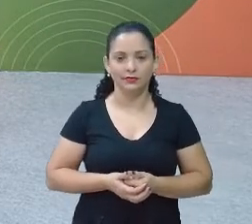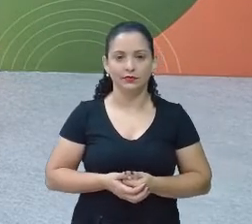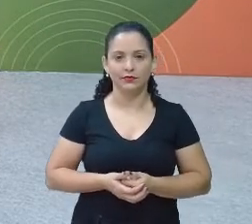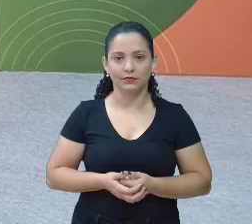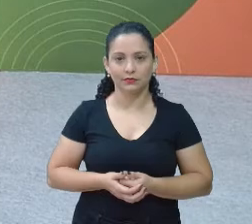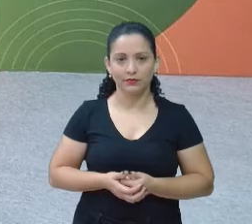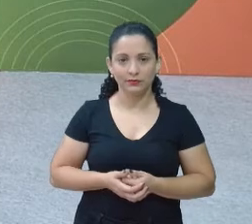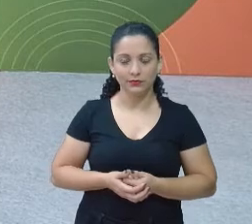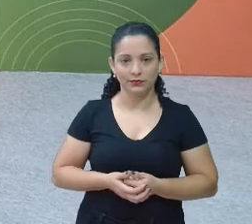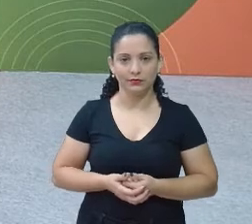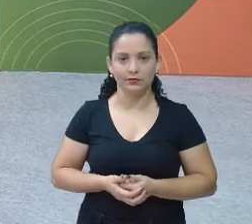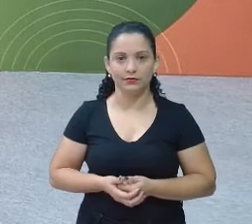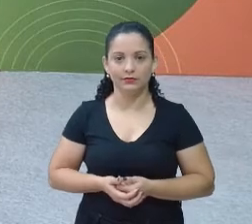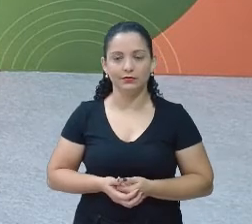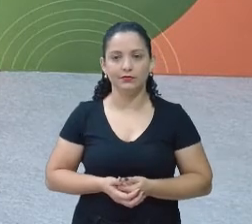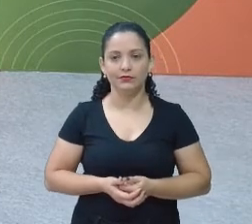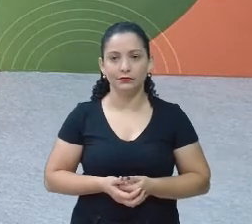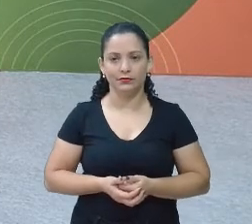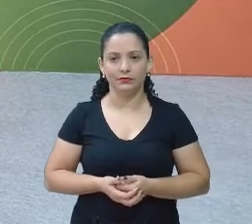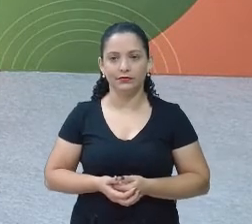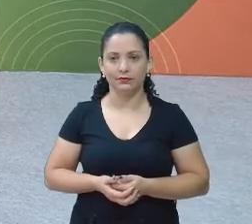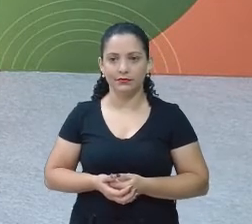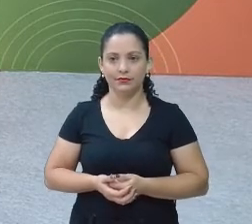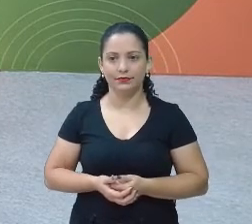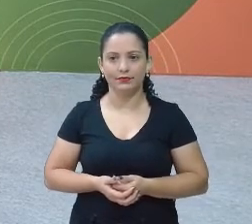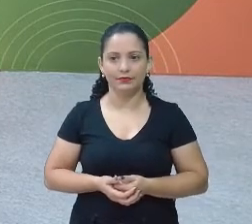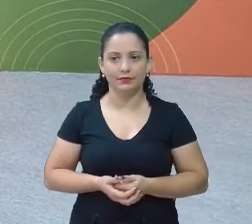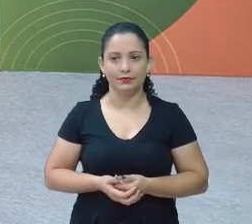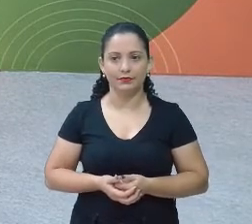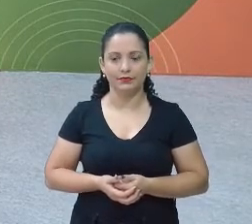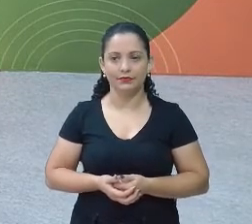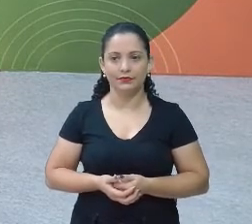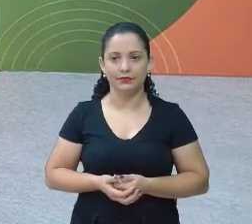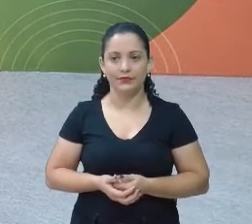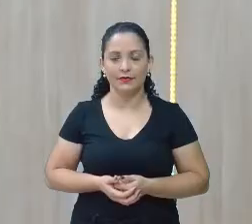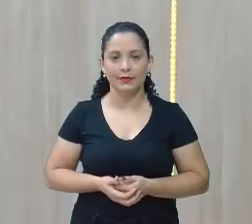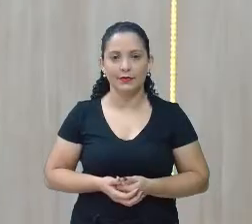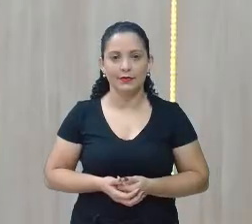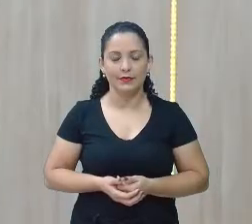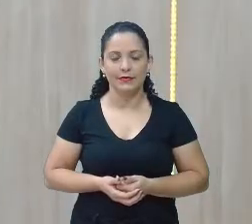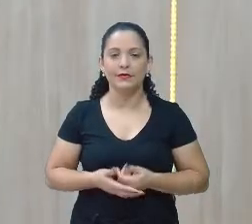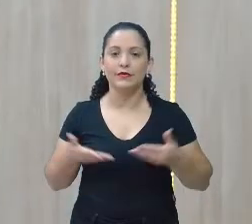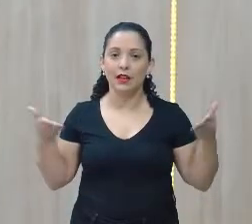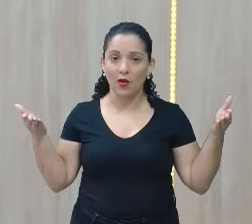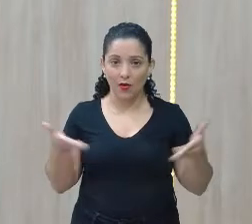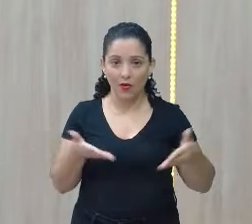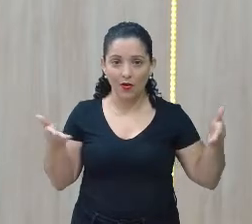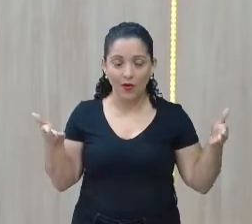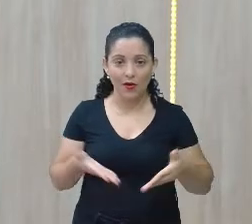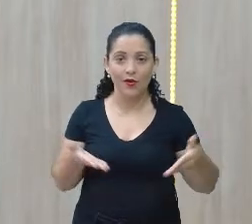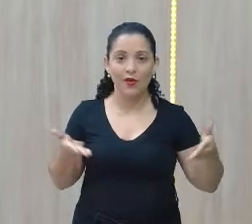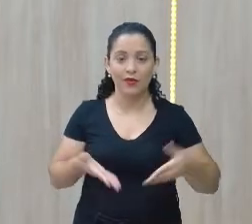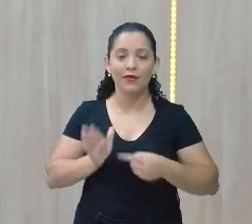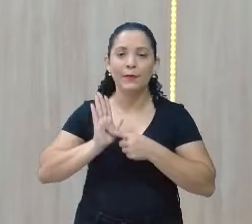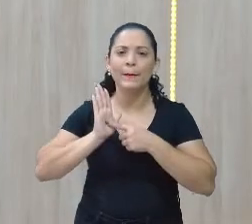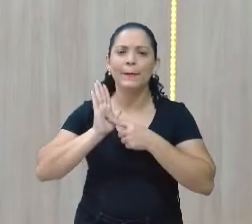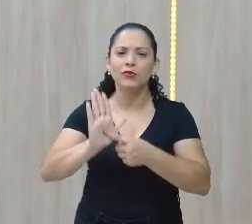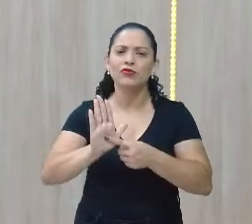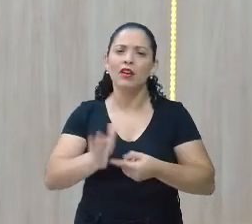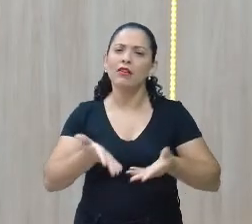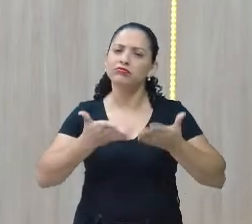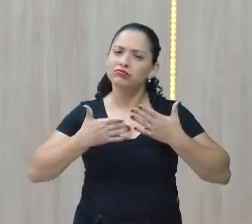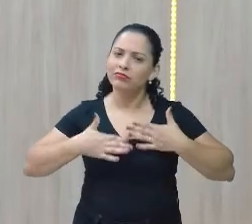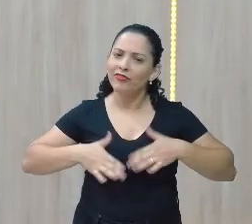eles estavam ou eles eram, tá bom? Tá certo? Então, assim, a gente vai levando, a gente vai segurando aqui